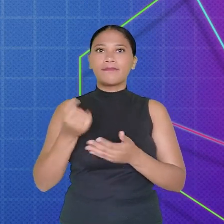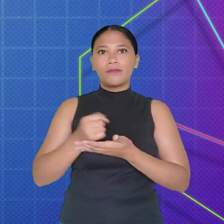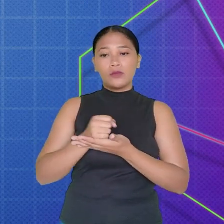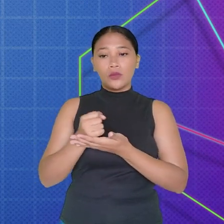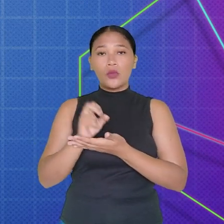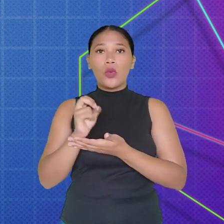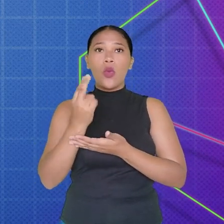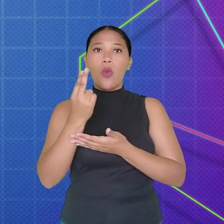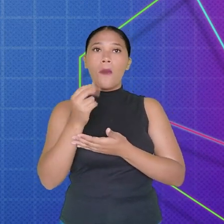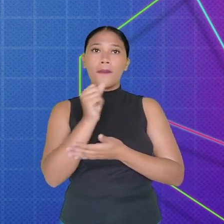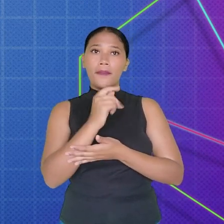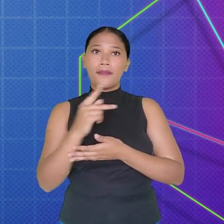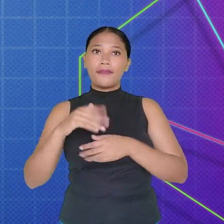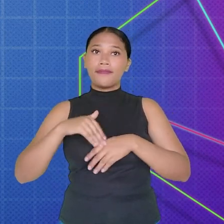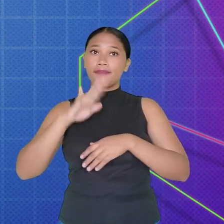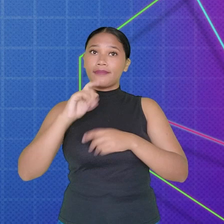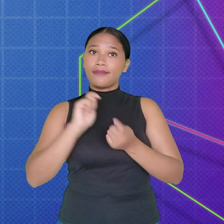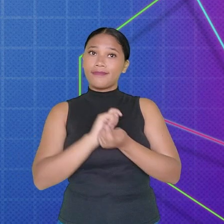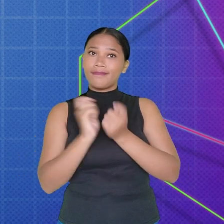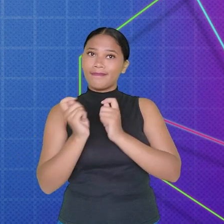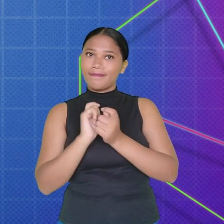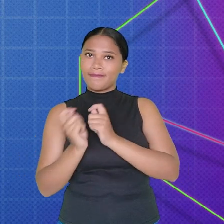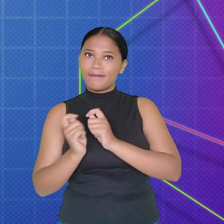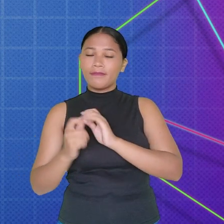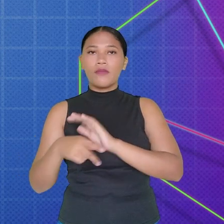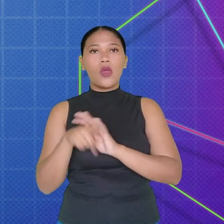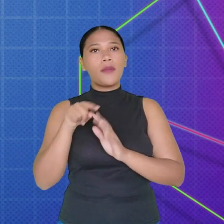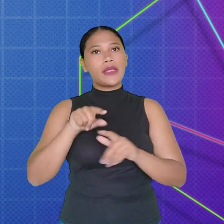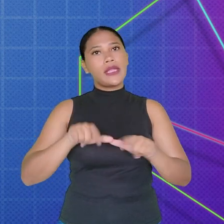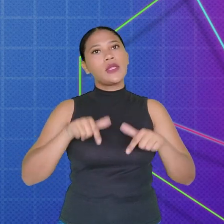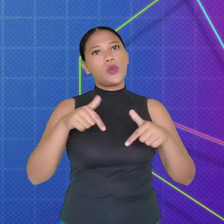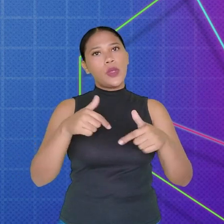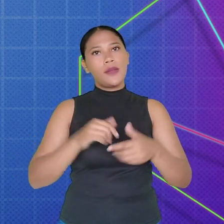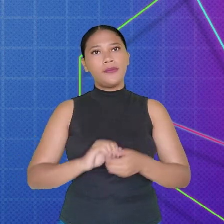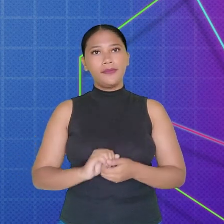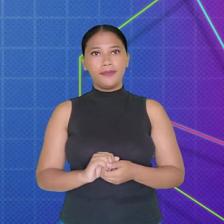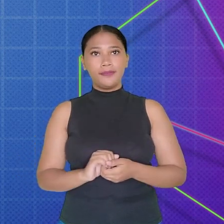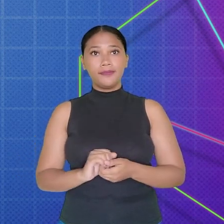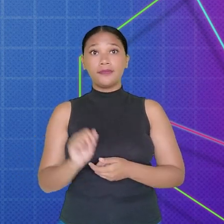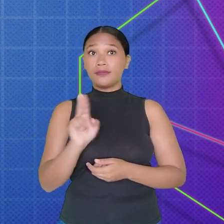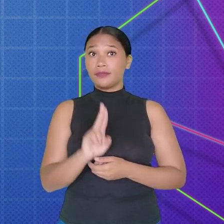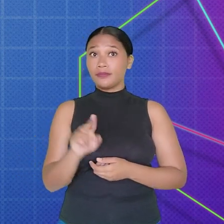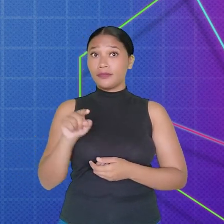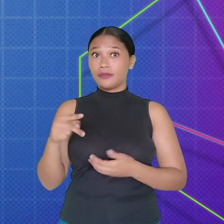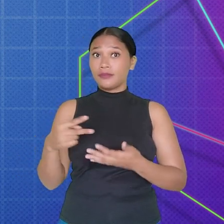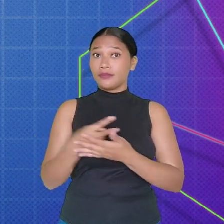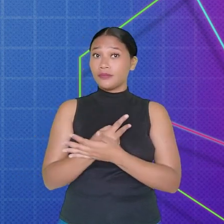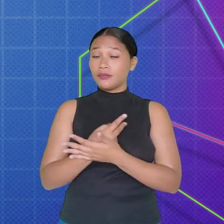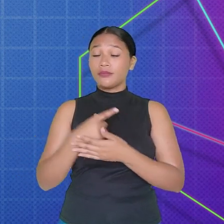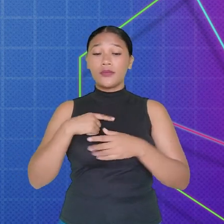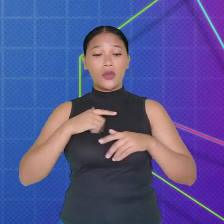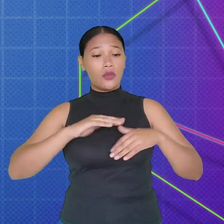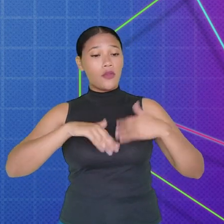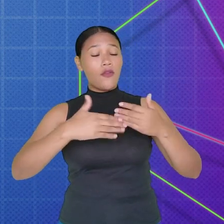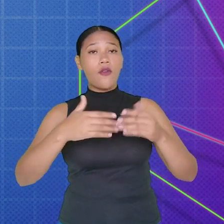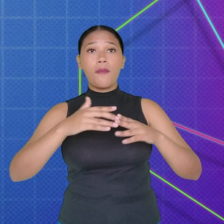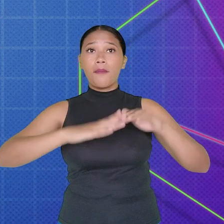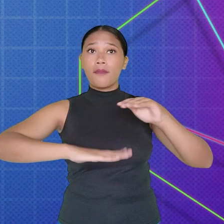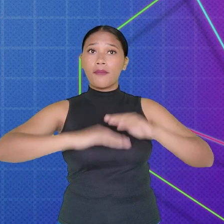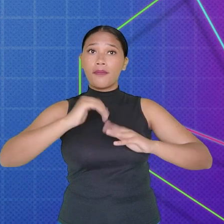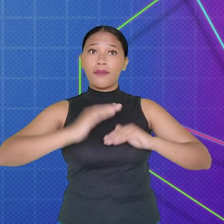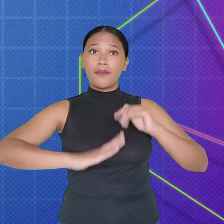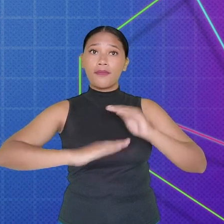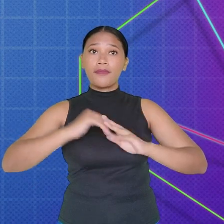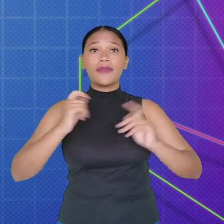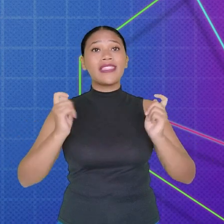jogo ou aplicativo mais adaptável ao ambiente em que está sendo executado. Com a utilização desses eventos, os desenvolvedores podem